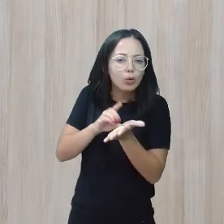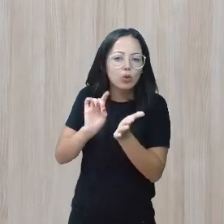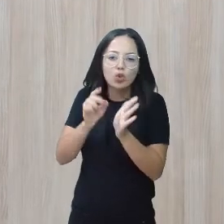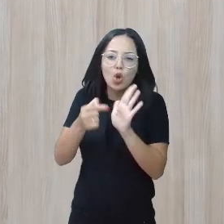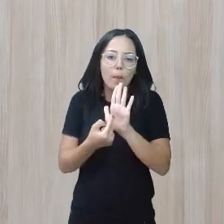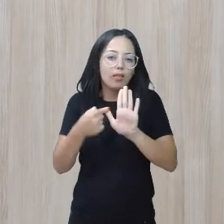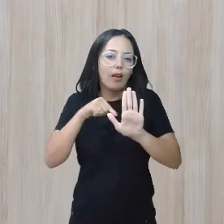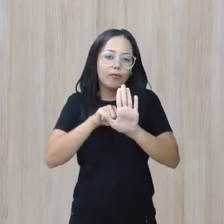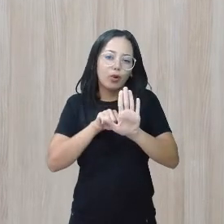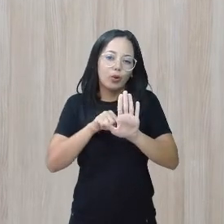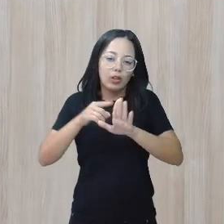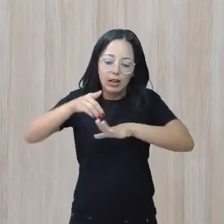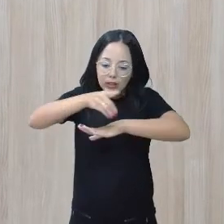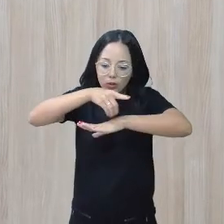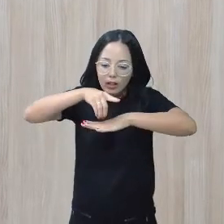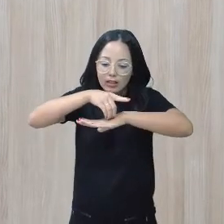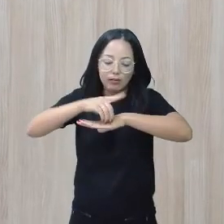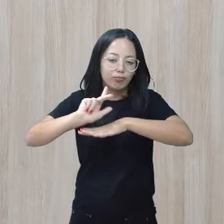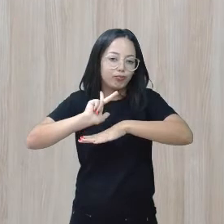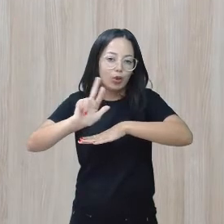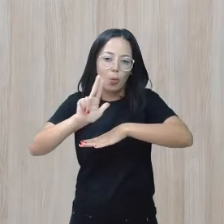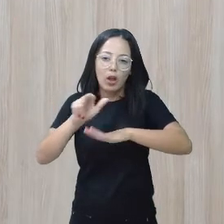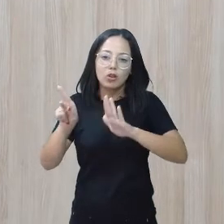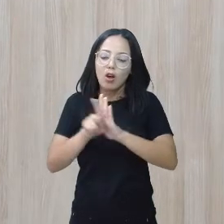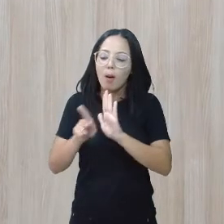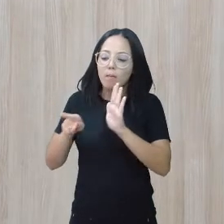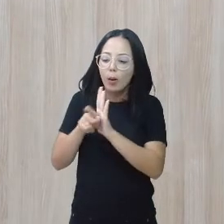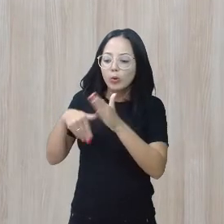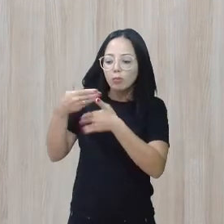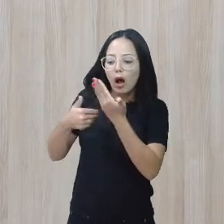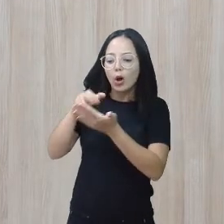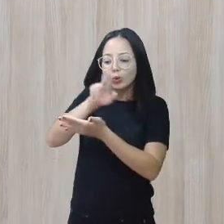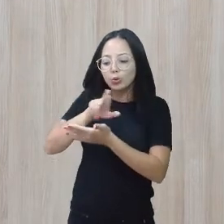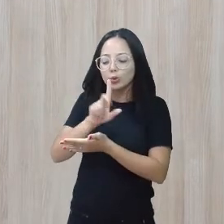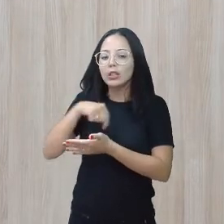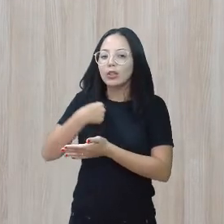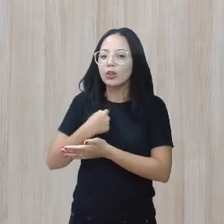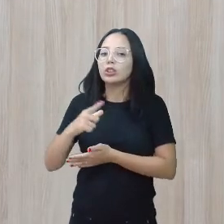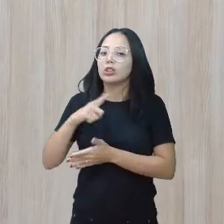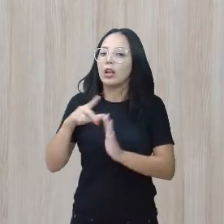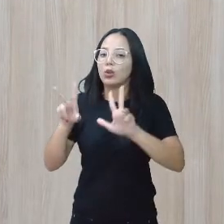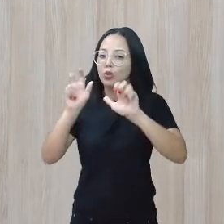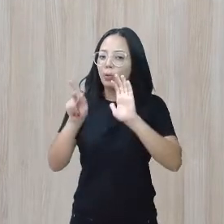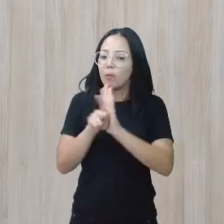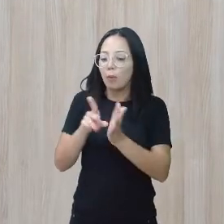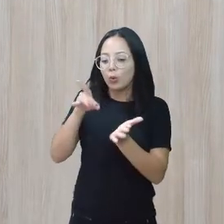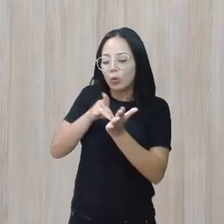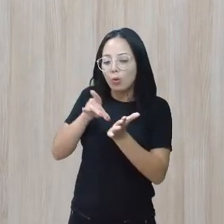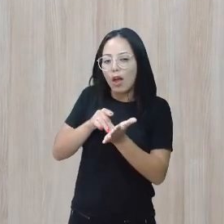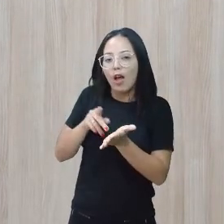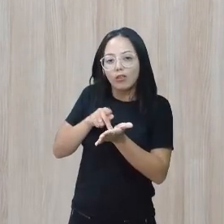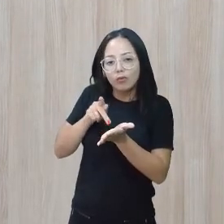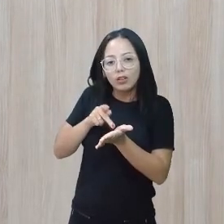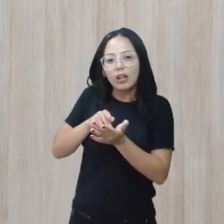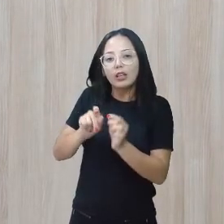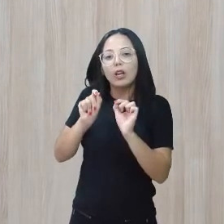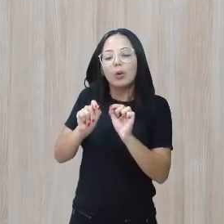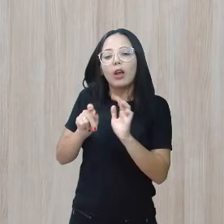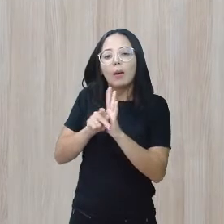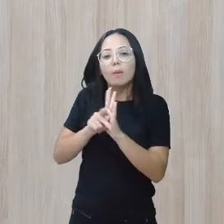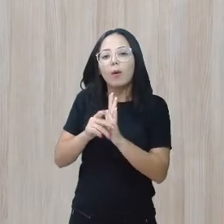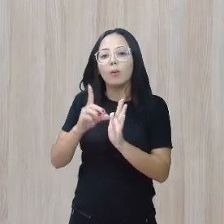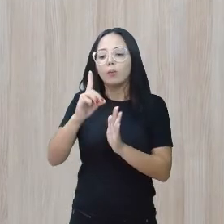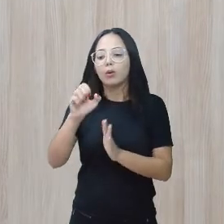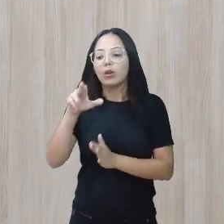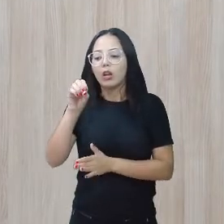metafórico. É uma construção diferente do que a gente tem do sentido real, da aplicabilidade real, que é o sentido